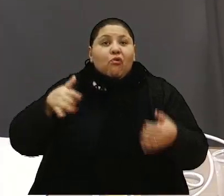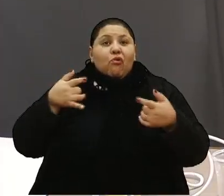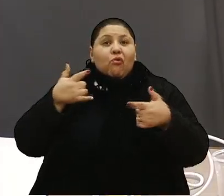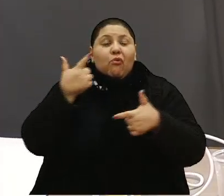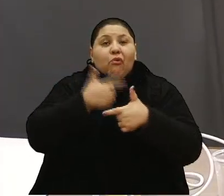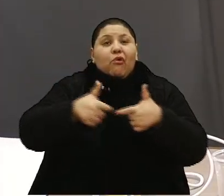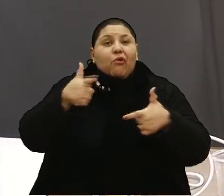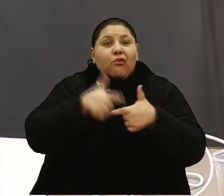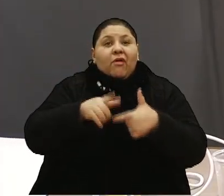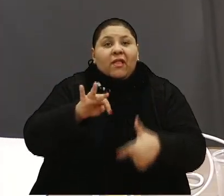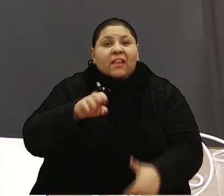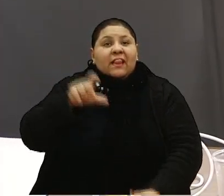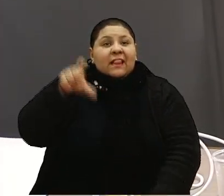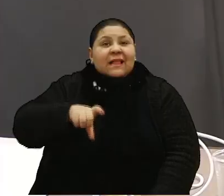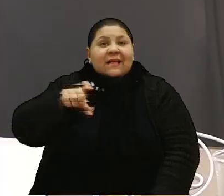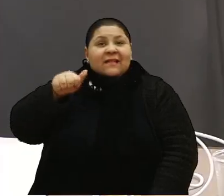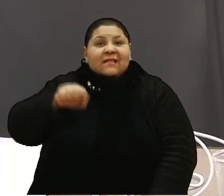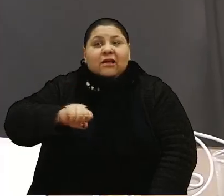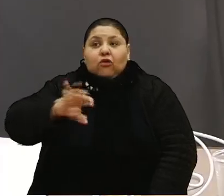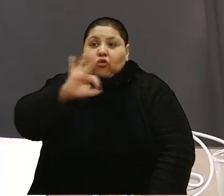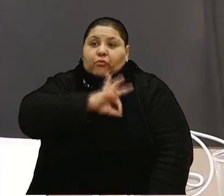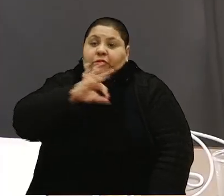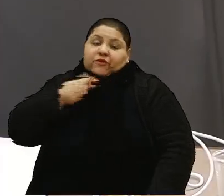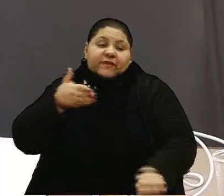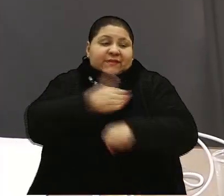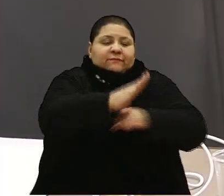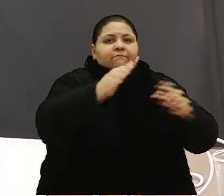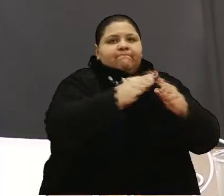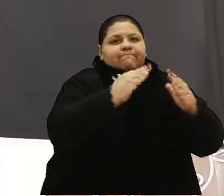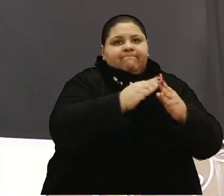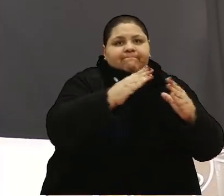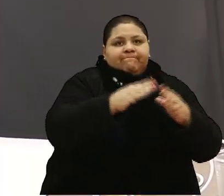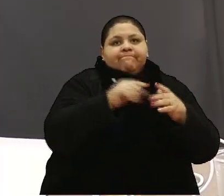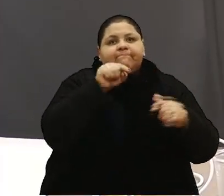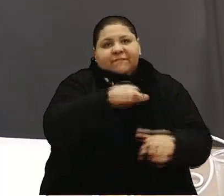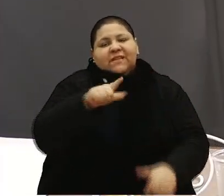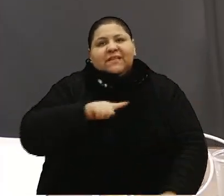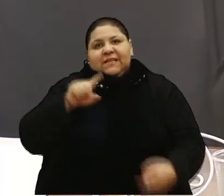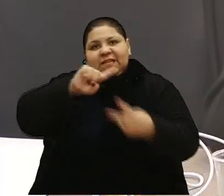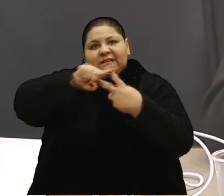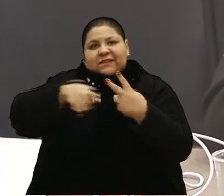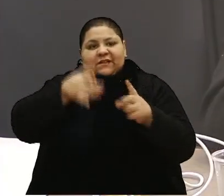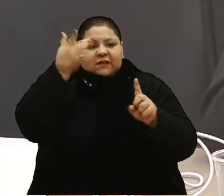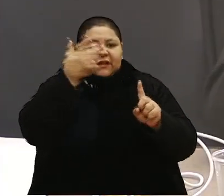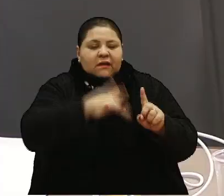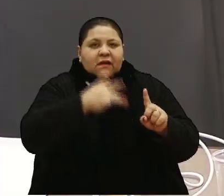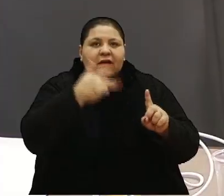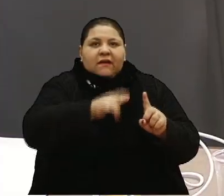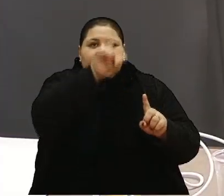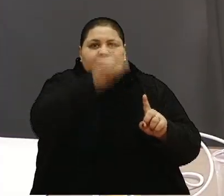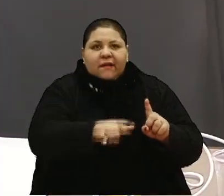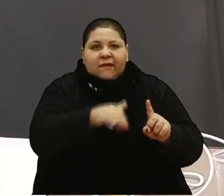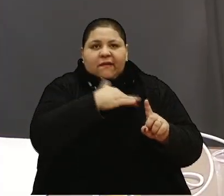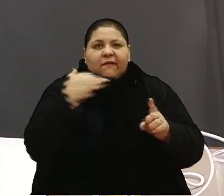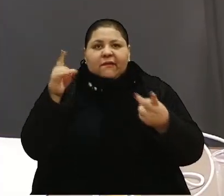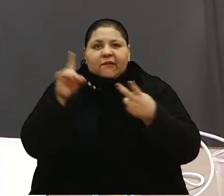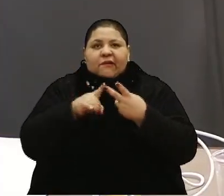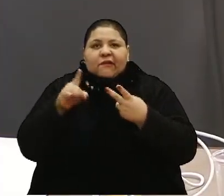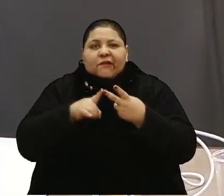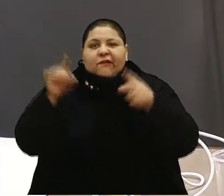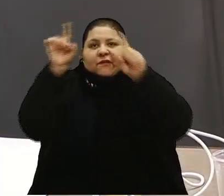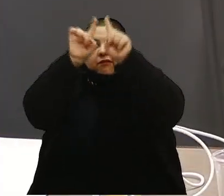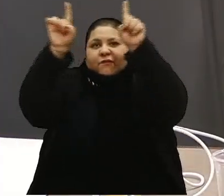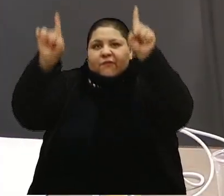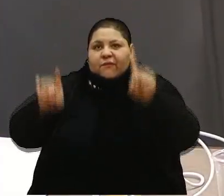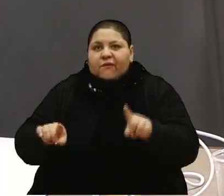não vai adentrar dentro de uma propriedade privada. Mas aqui, como ocorre isso, tem 2 vítimas. A pessoa que faleceu e também os servidores, que